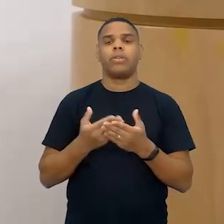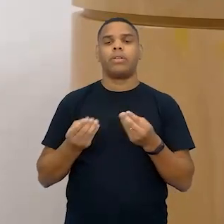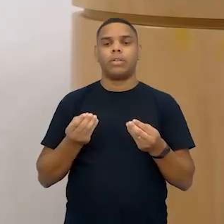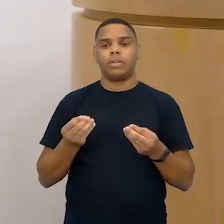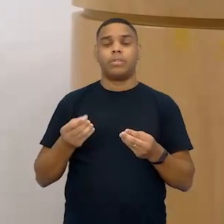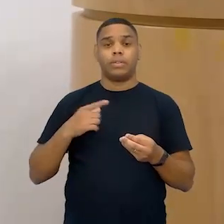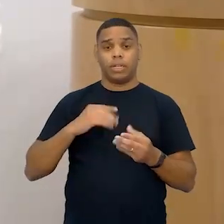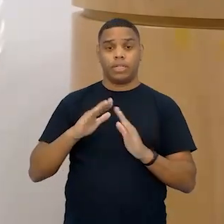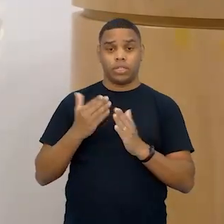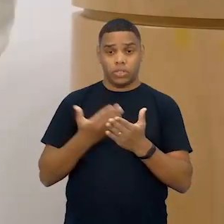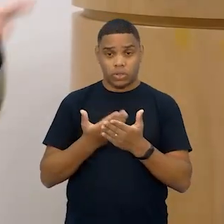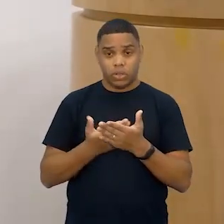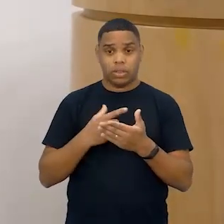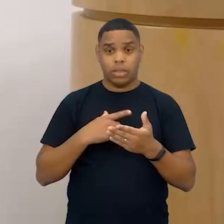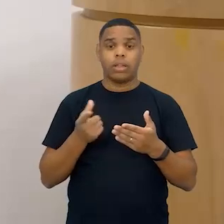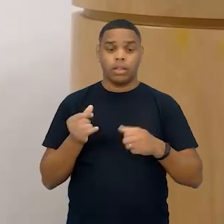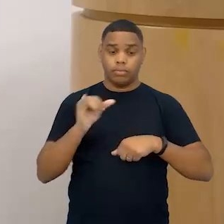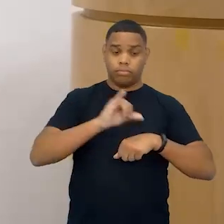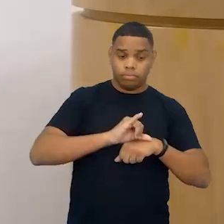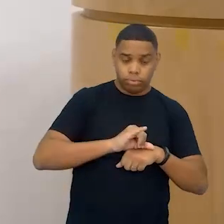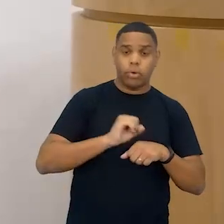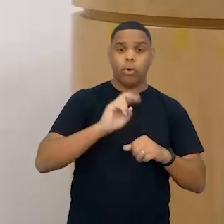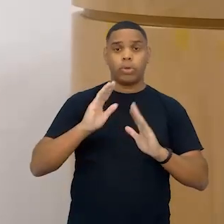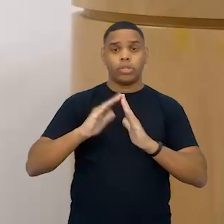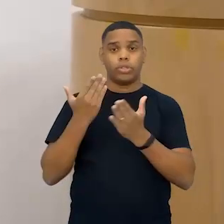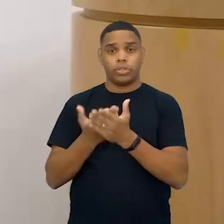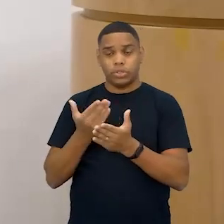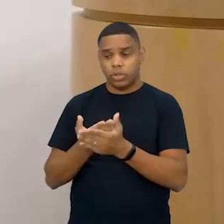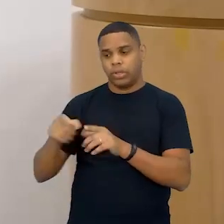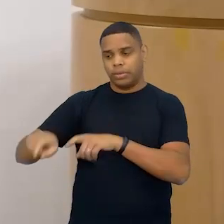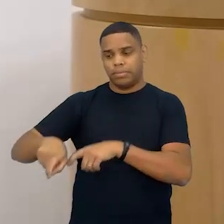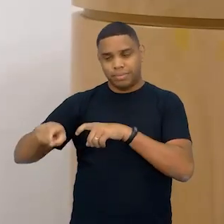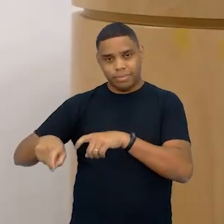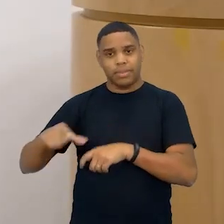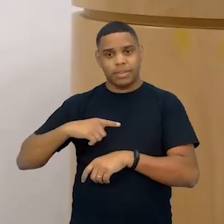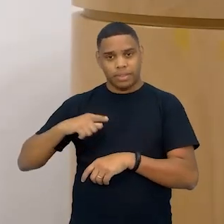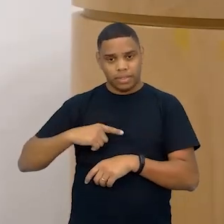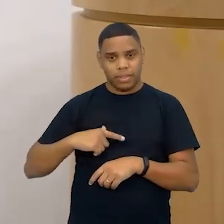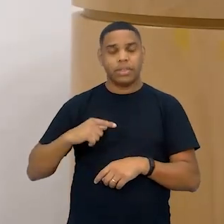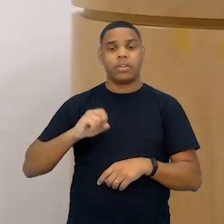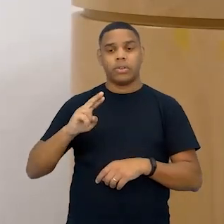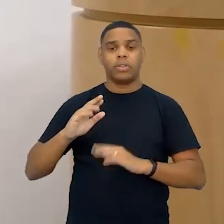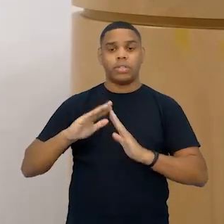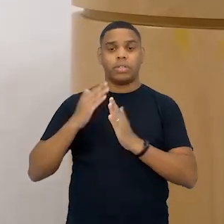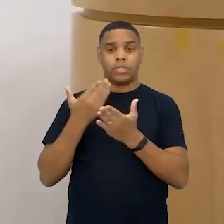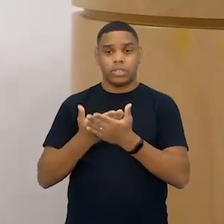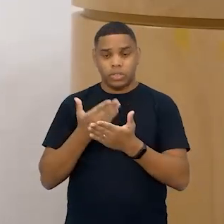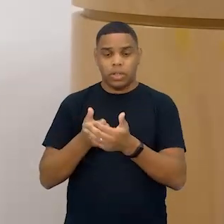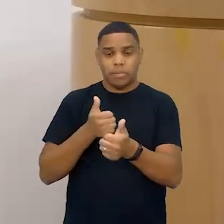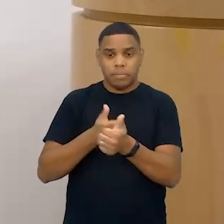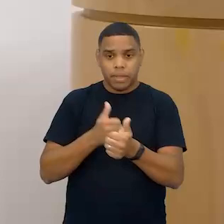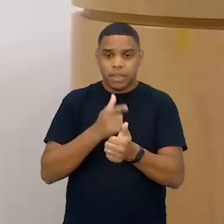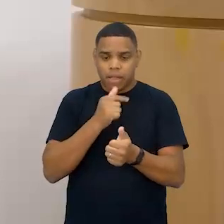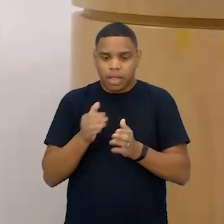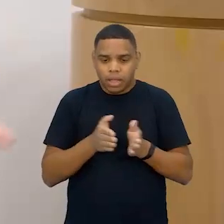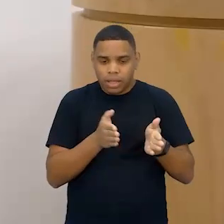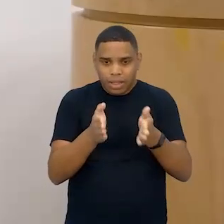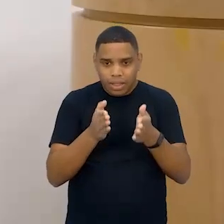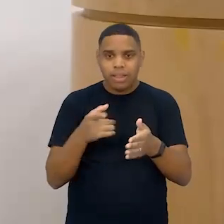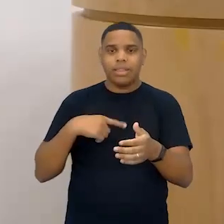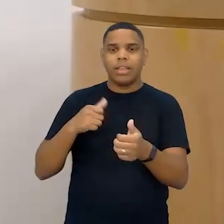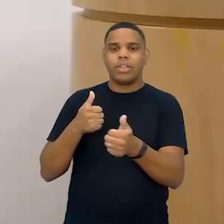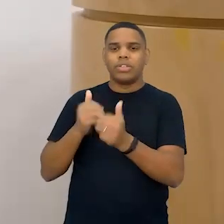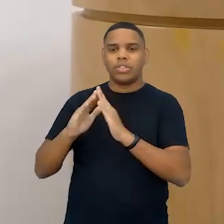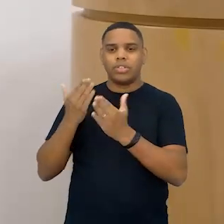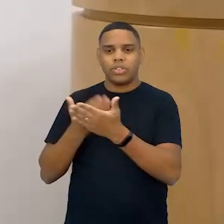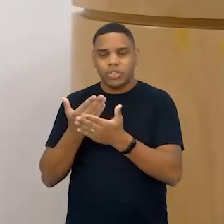gente tem escolas que está ali na zona rural, que a gente tem escolas em zonas ribeirinhas, tem escolas